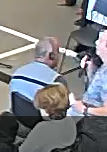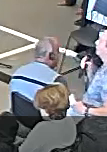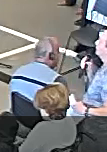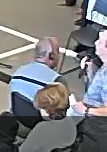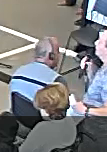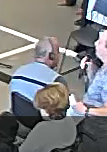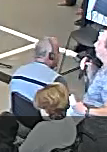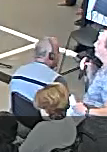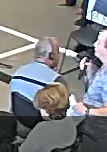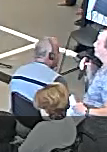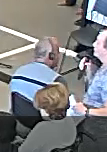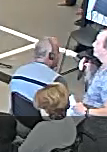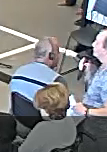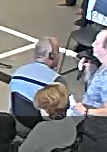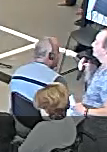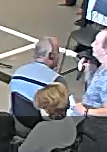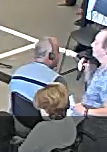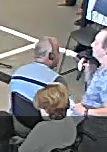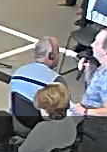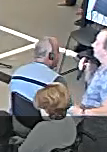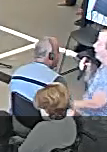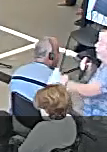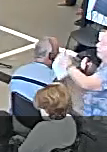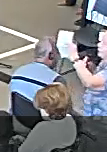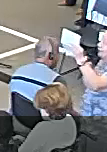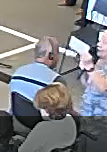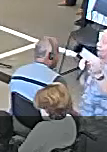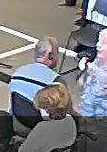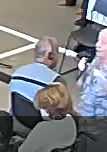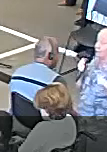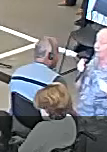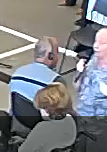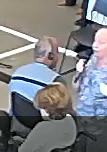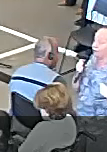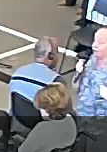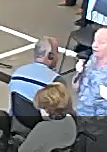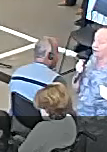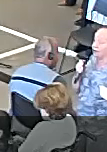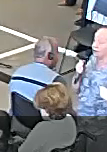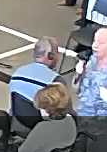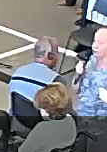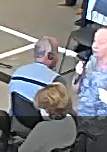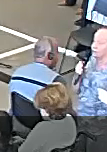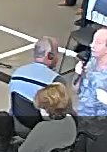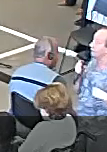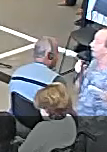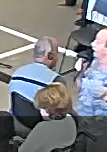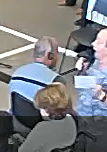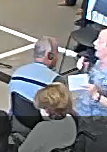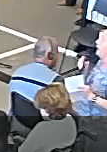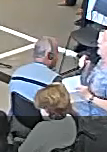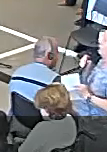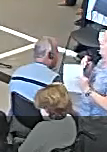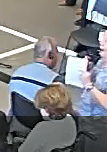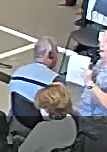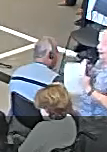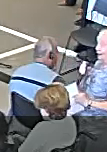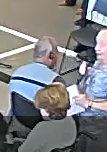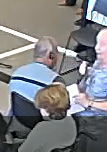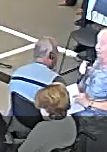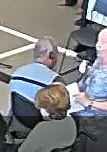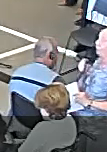trocador em Belo Horizonte tá maior dificuldade P um deficiente dentro do ônibus aí